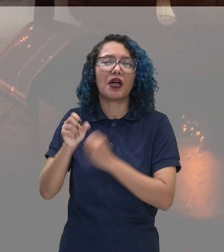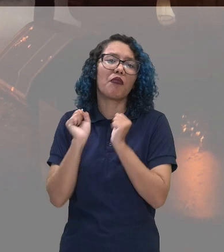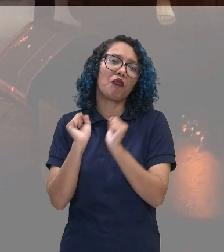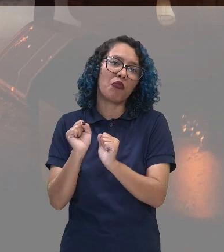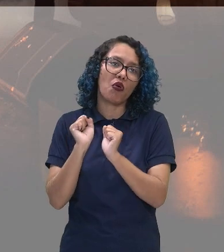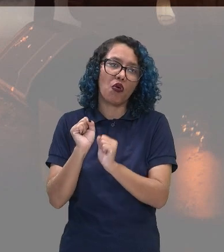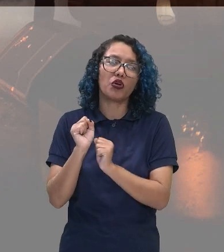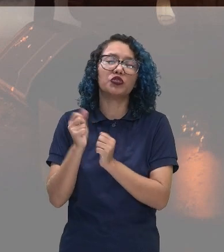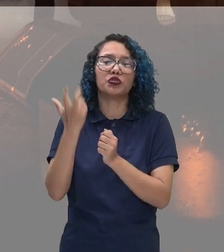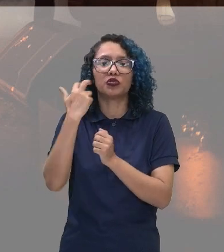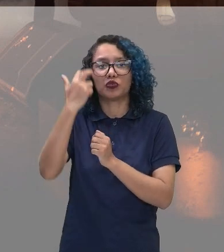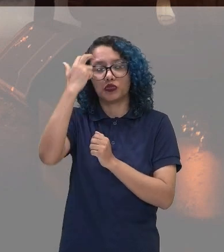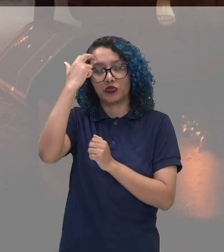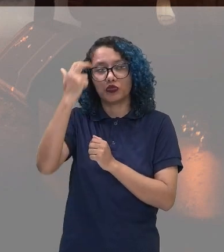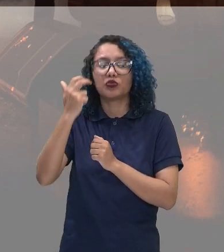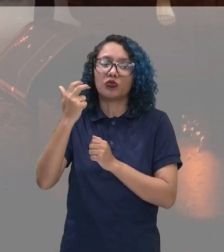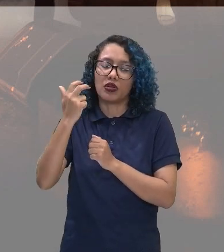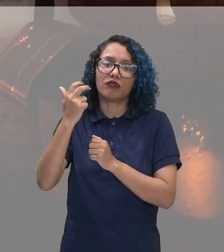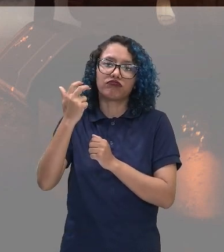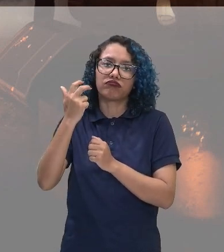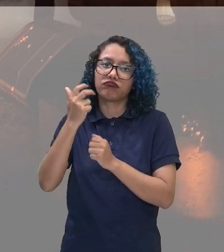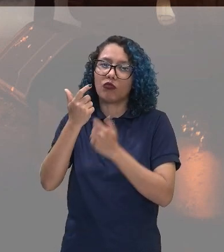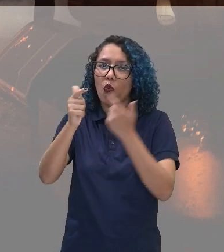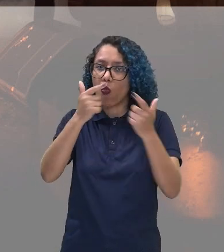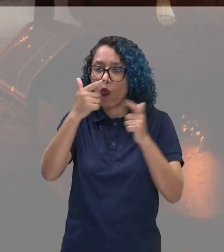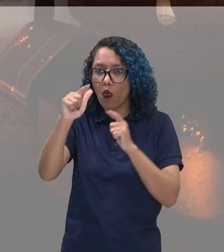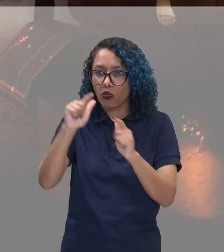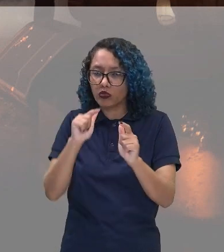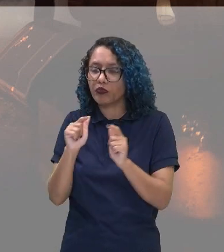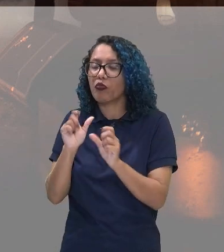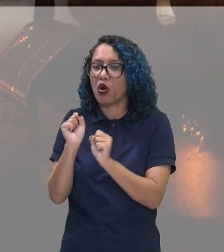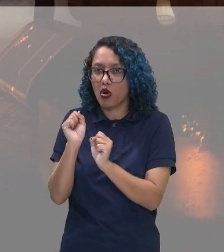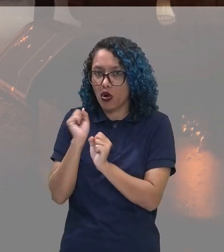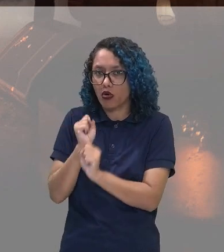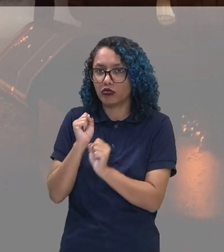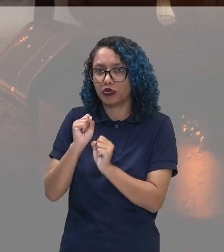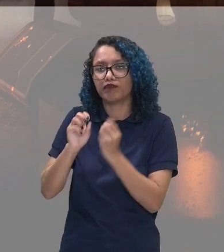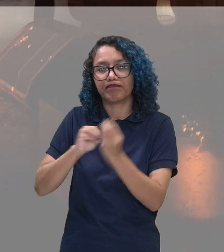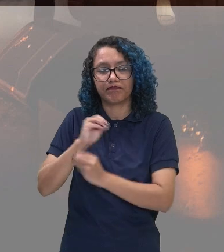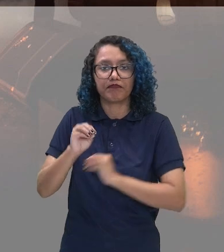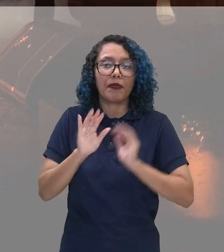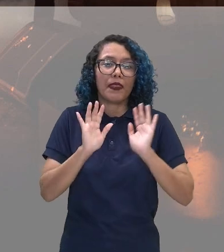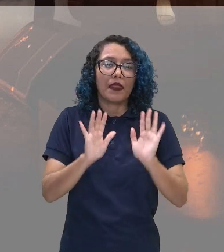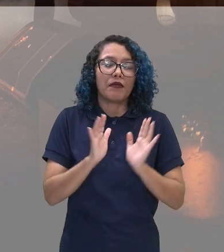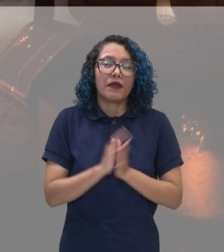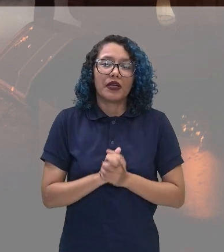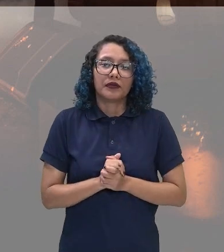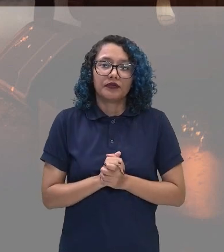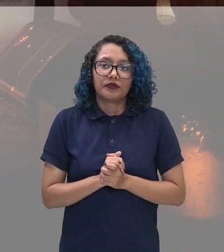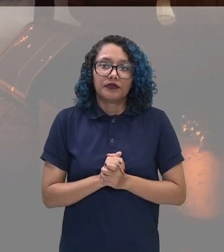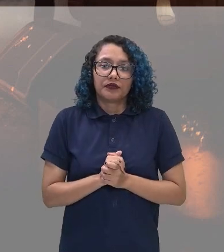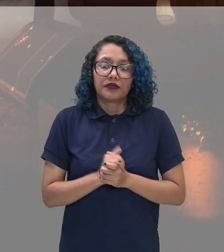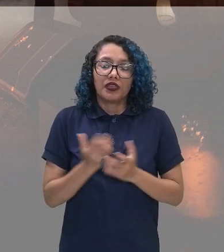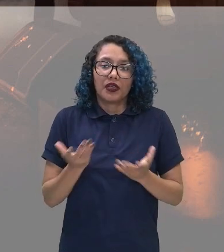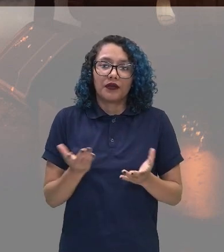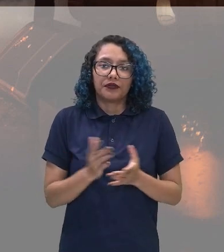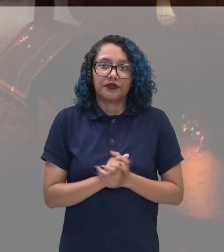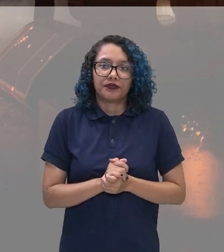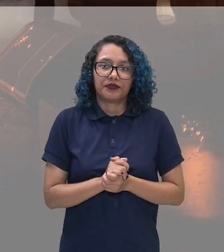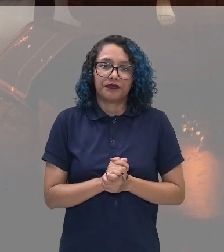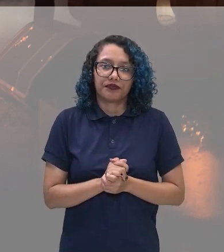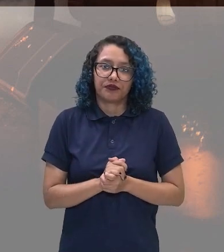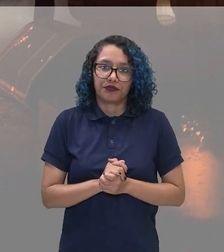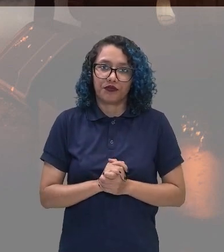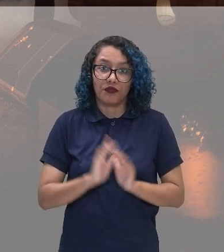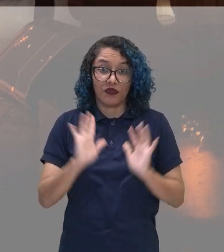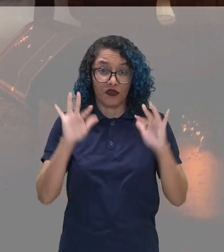daquela cultura que está sendo representada, tá? E aí, falando sobre festival folclórico, nós não poderíamos deixar de